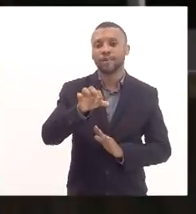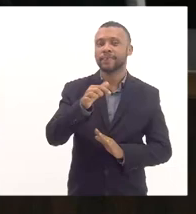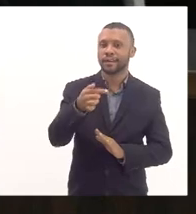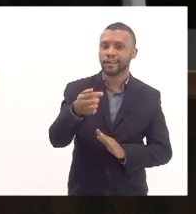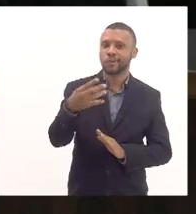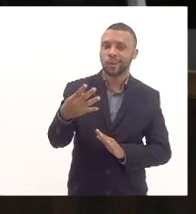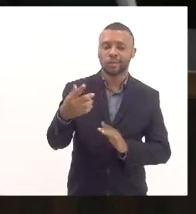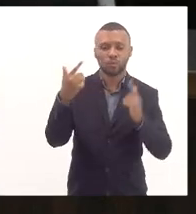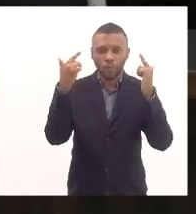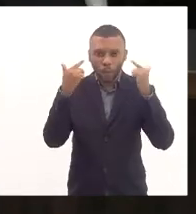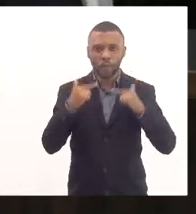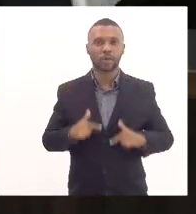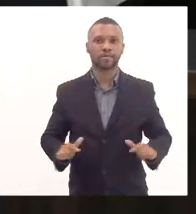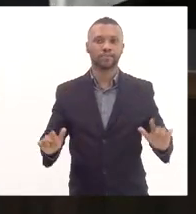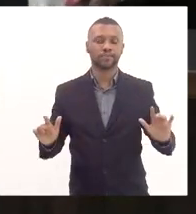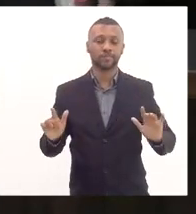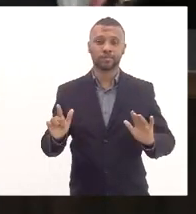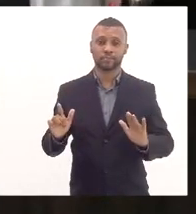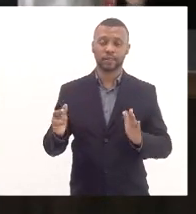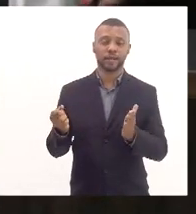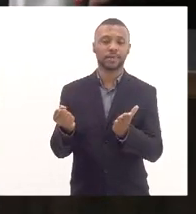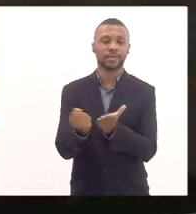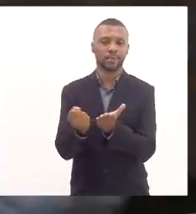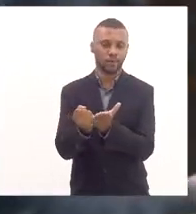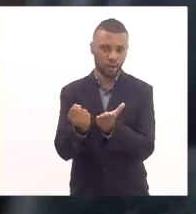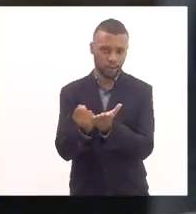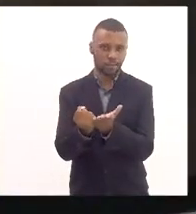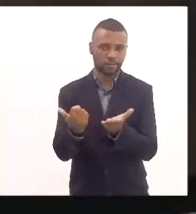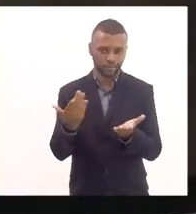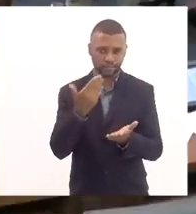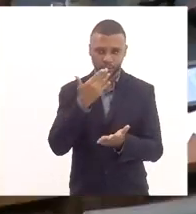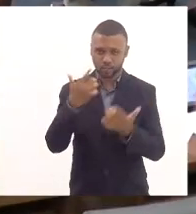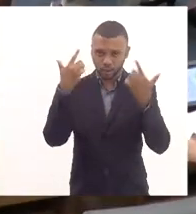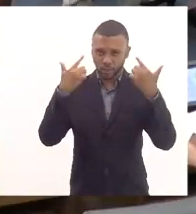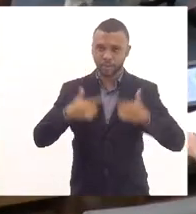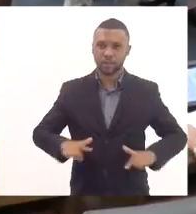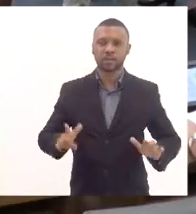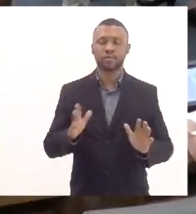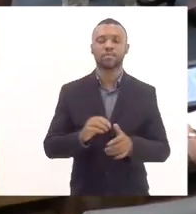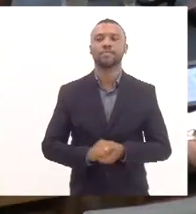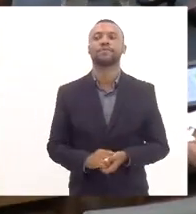974 sensação meu irmão Samuel já é